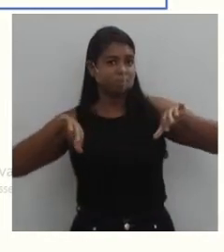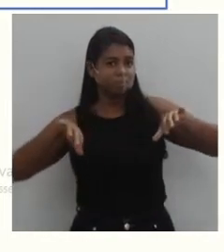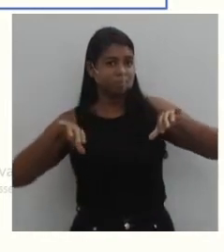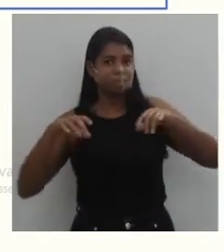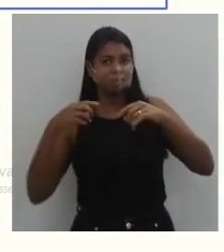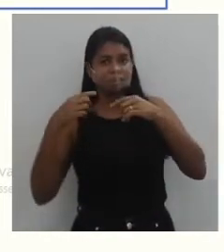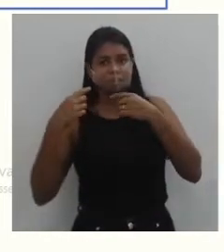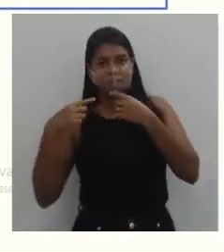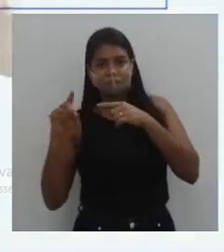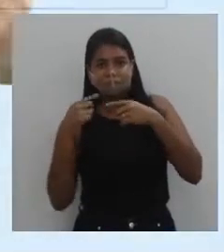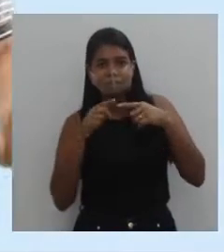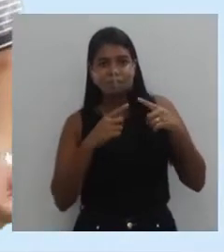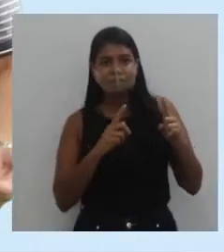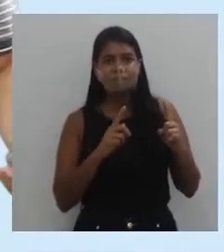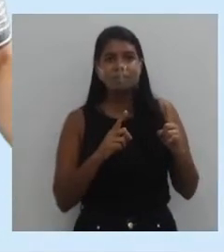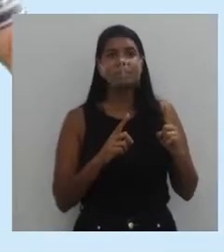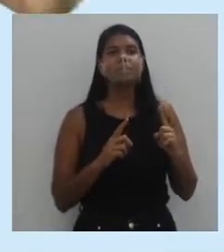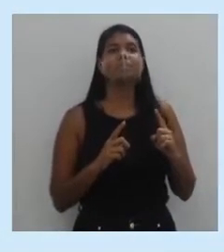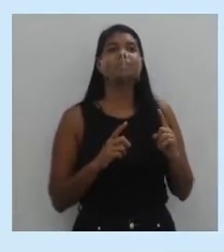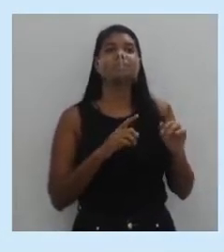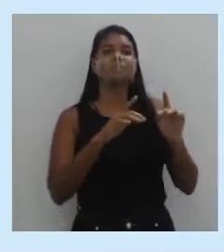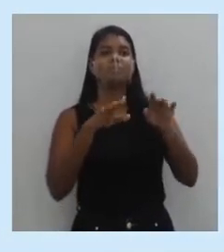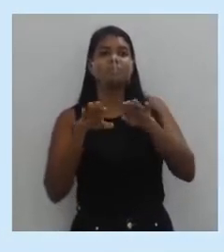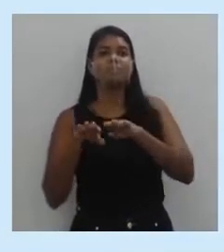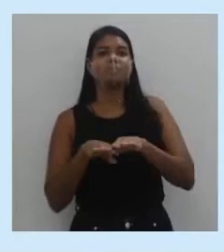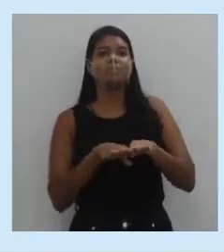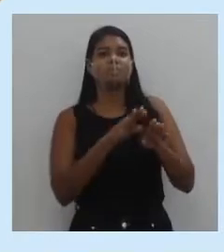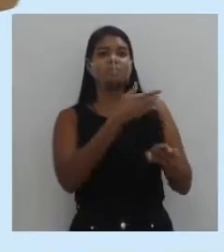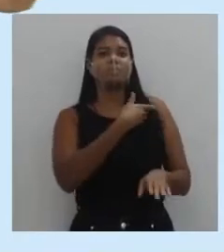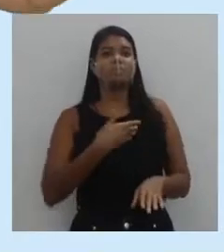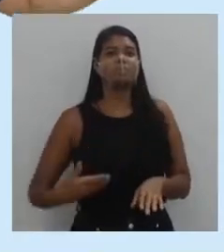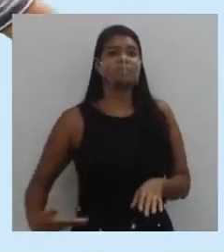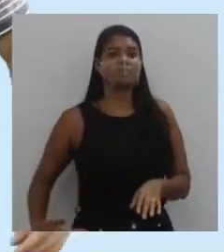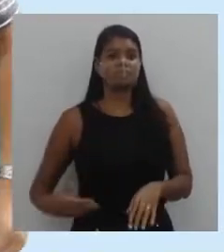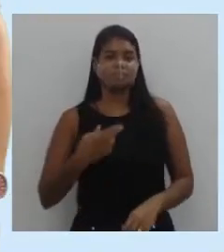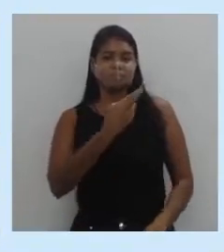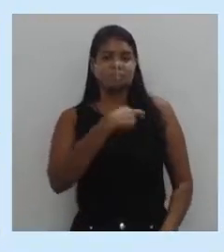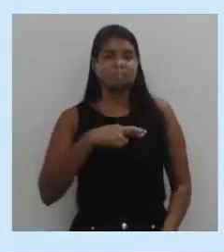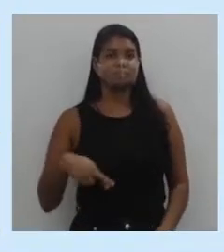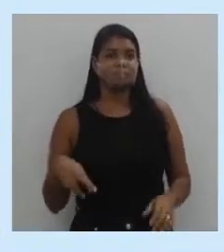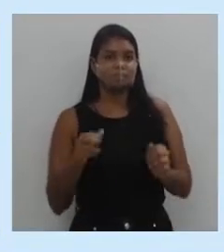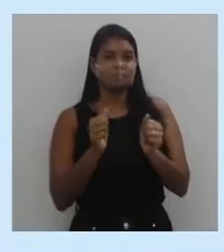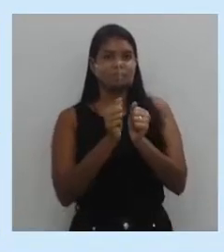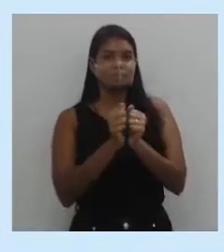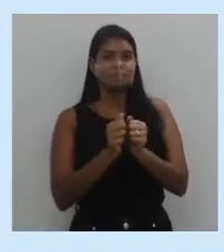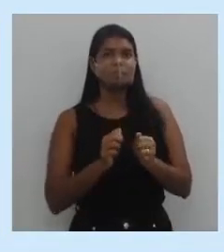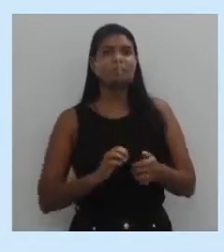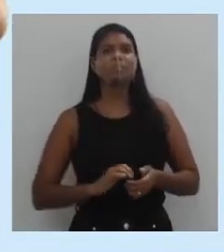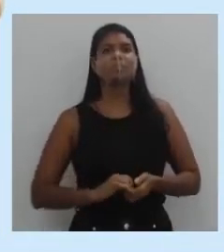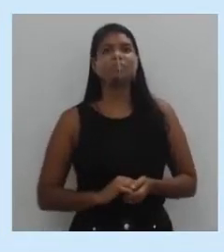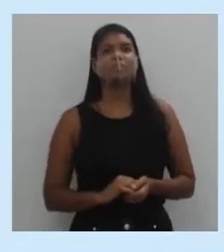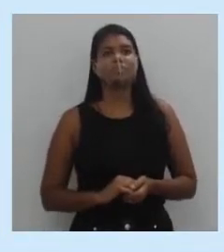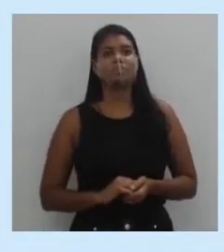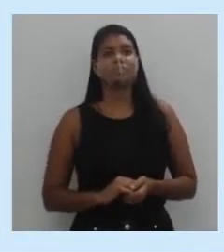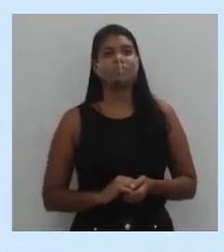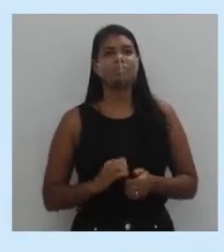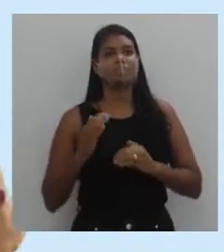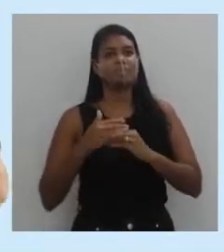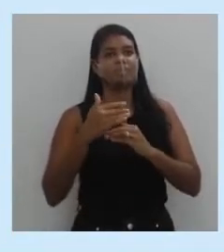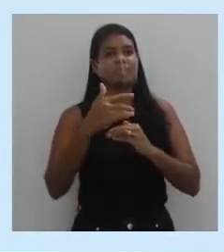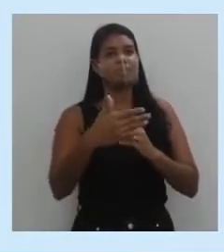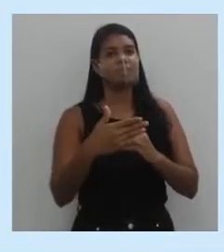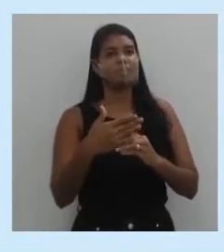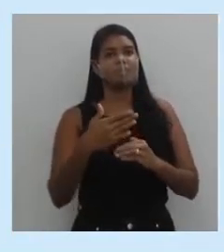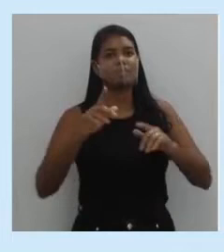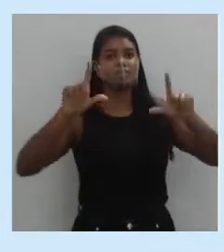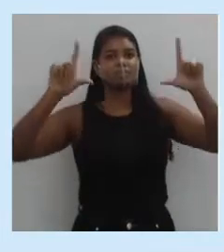uma crítica à questão de estar atrelado o governo e a religião. Então, vamos adiante